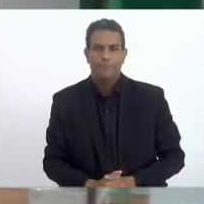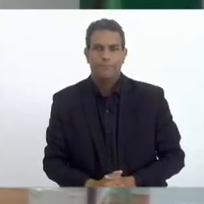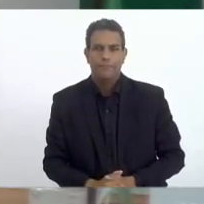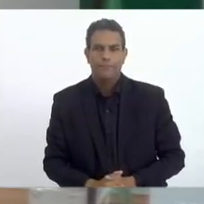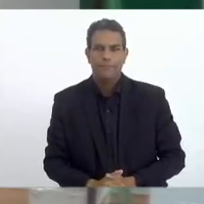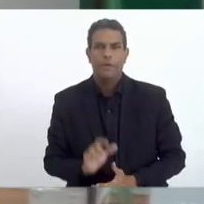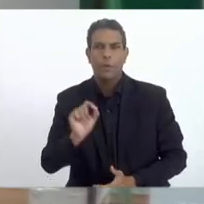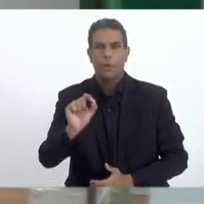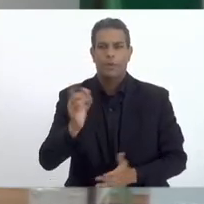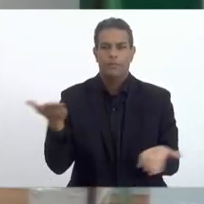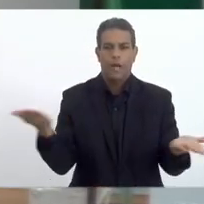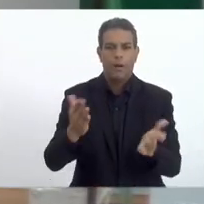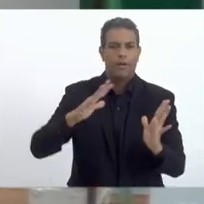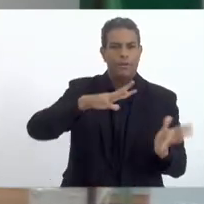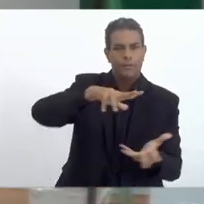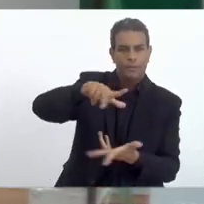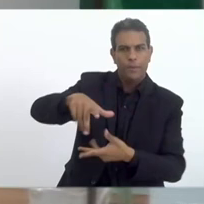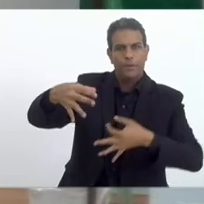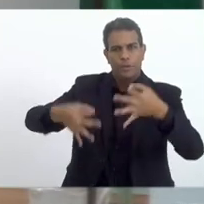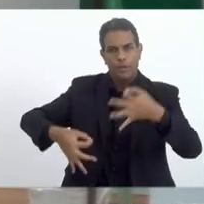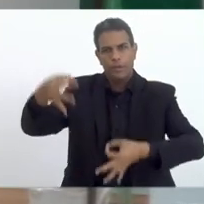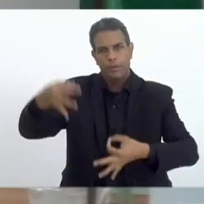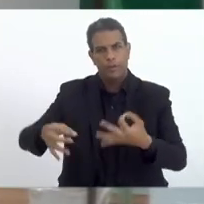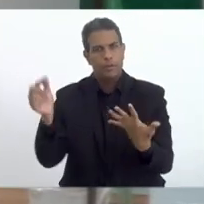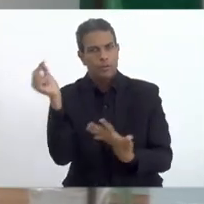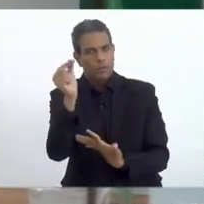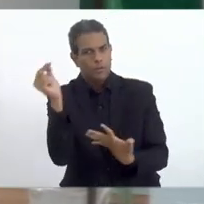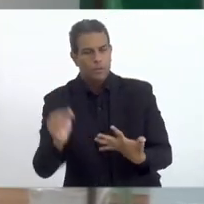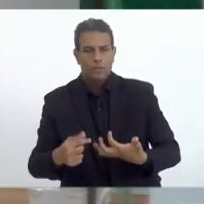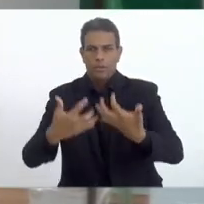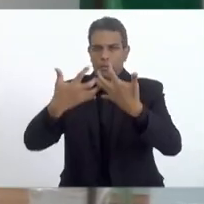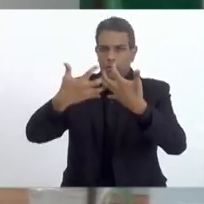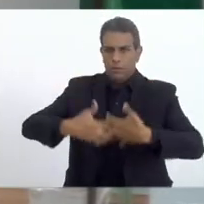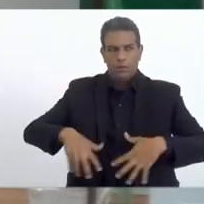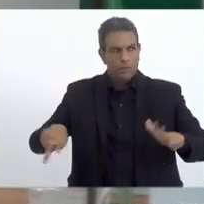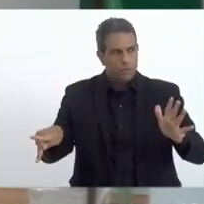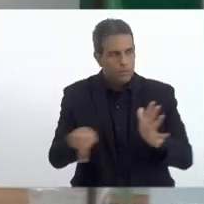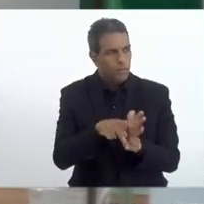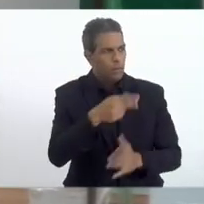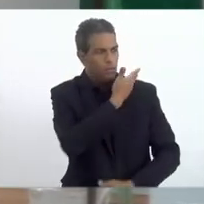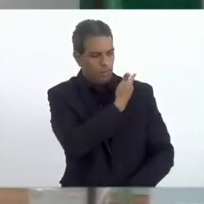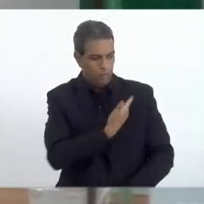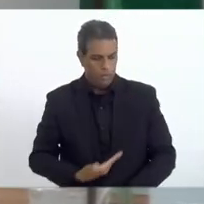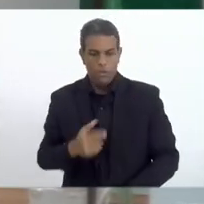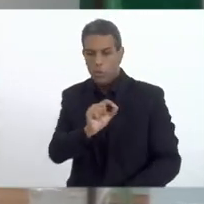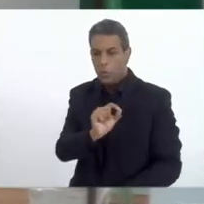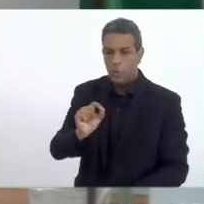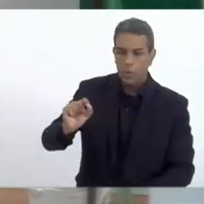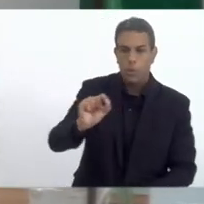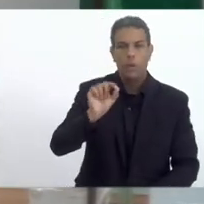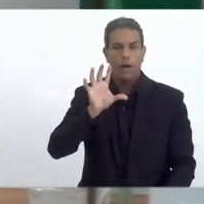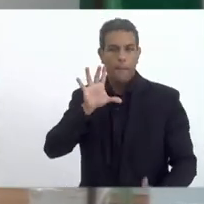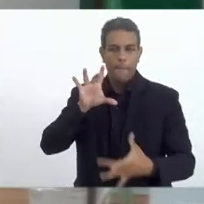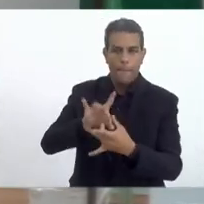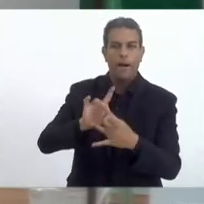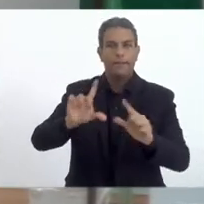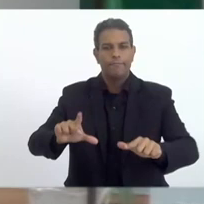O mundo do judiciário é função de Estado. E no mundo judiciário é o